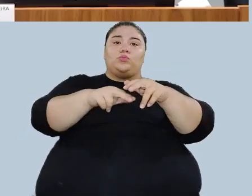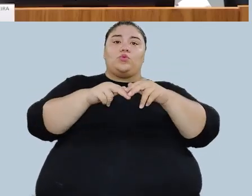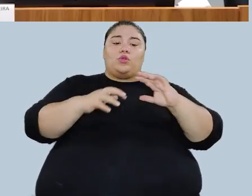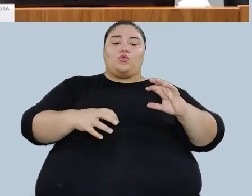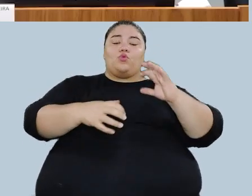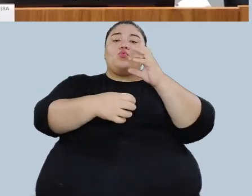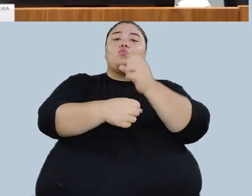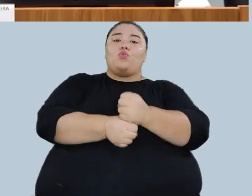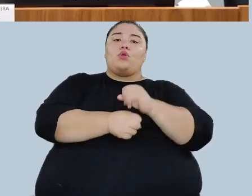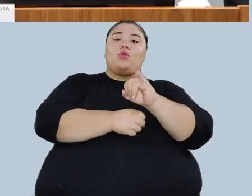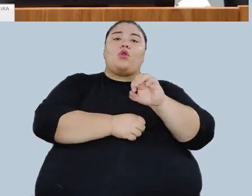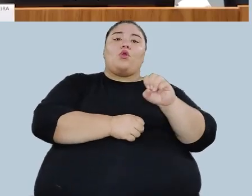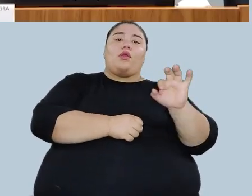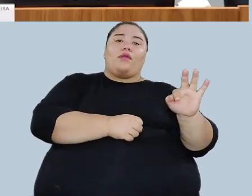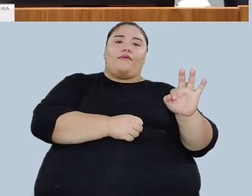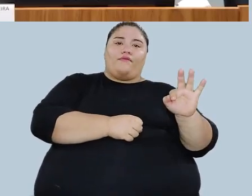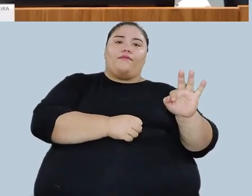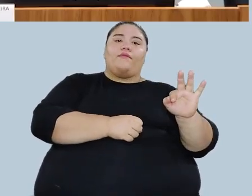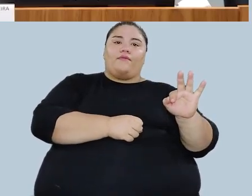essa cumulatividade do IOF